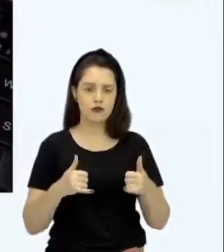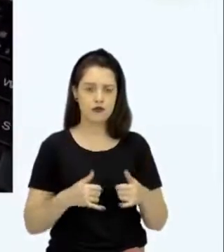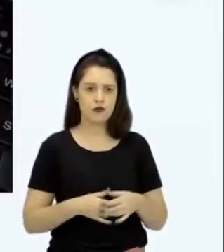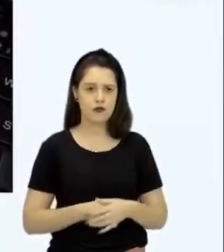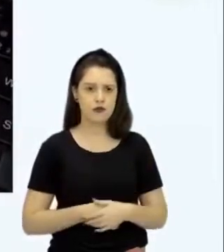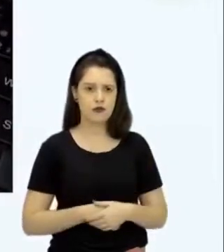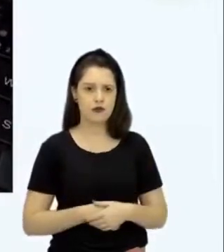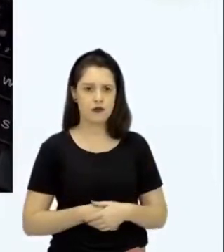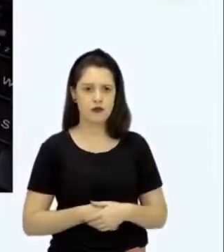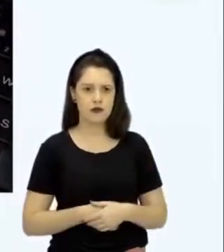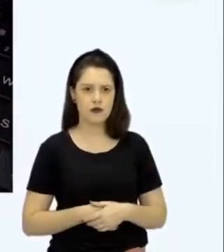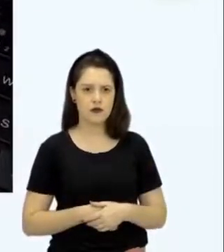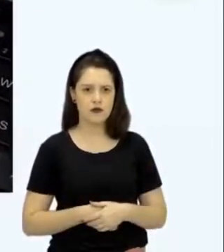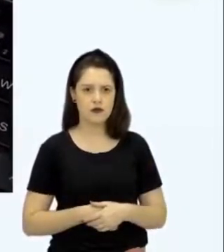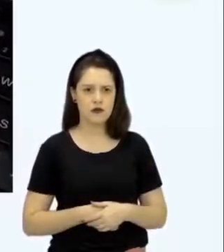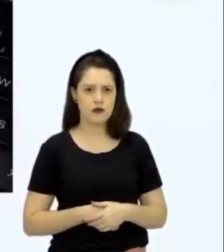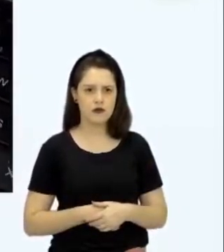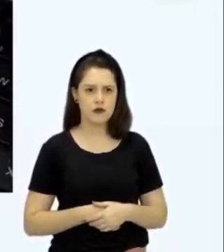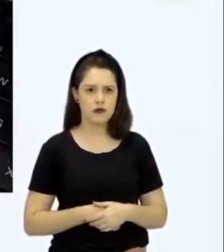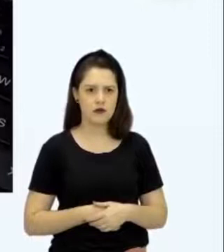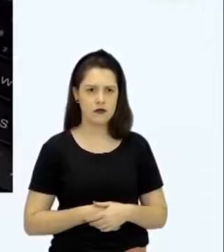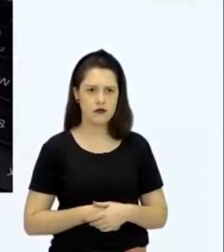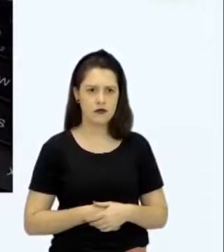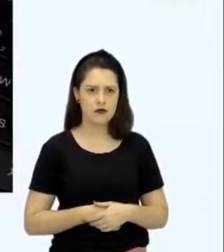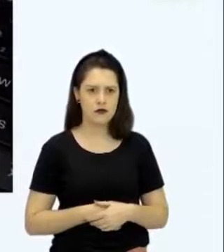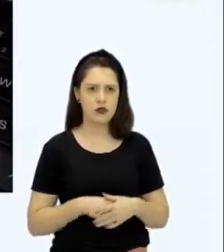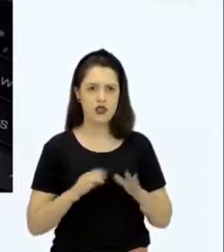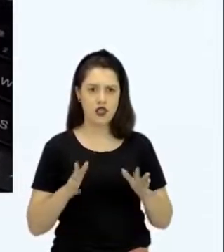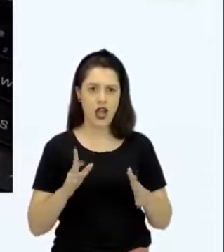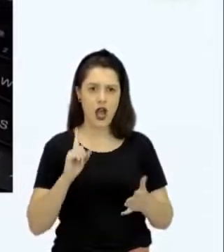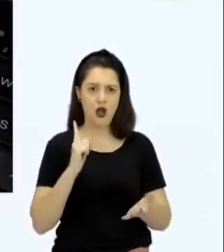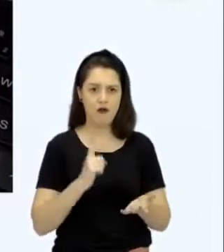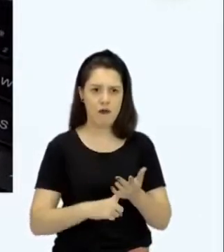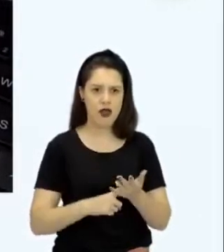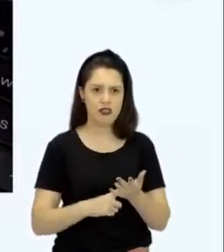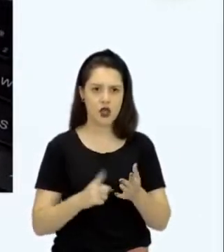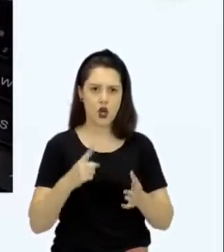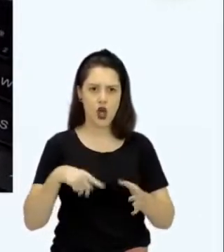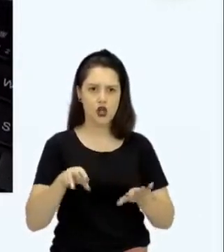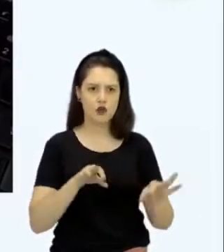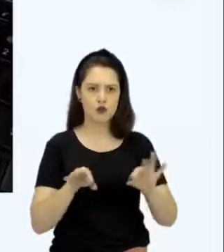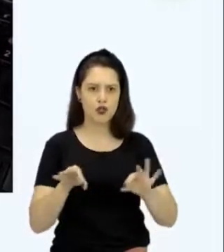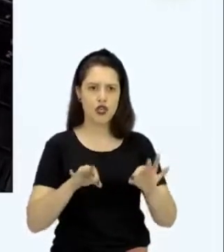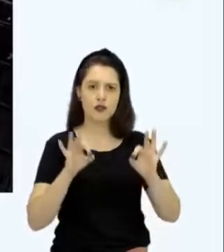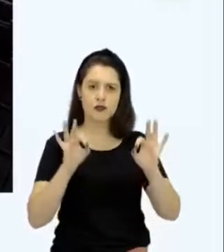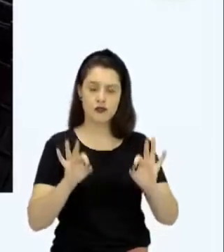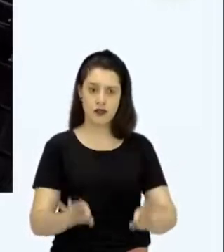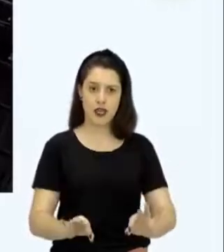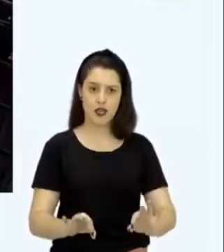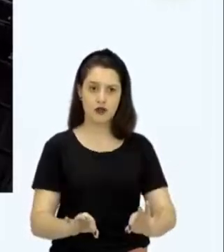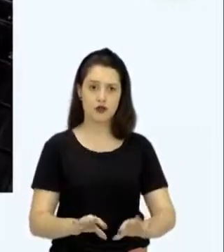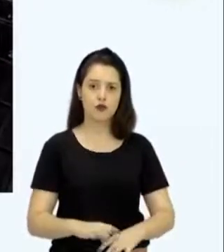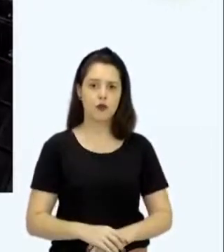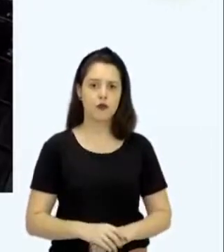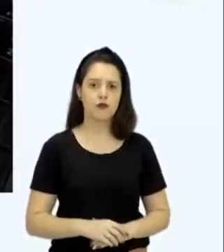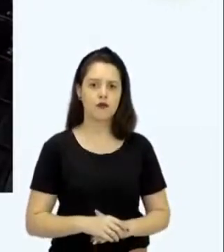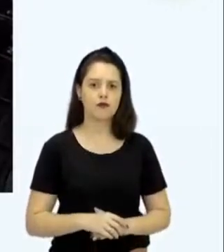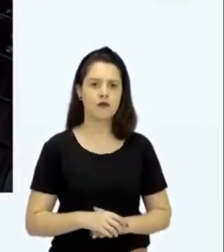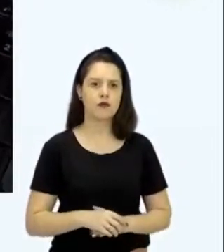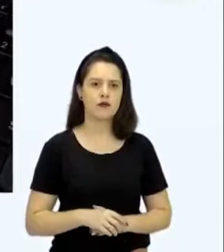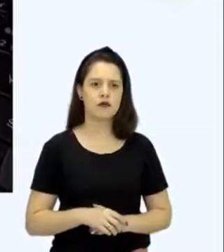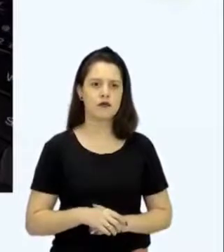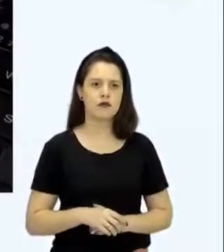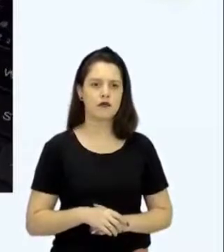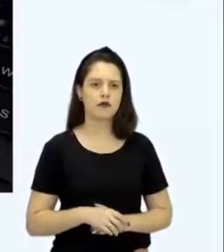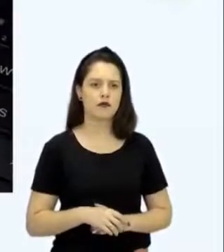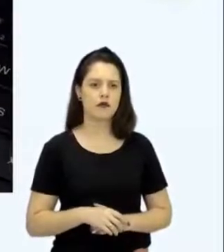Então a gente tem aqui a confirmação de que o nosso projeto deu certo. Voltando aqui devagarzinho, a gente vai girando